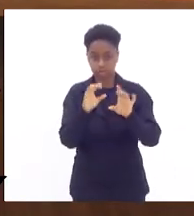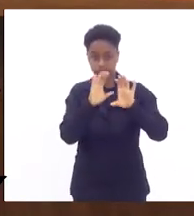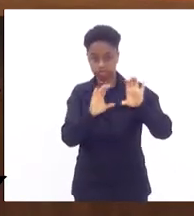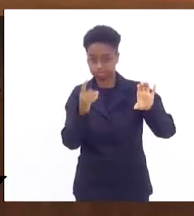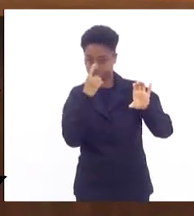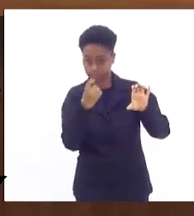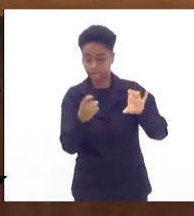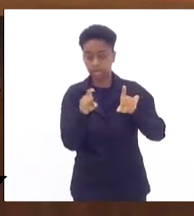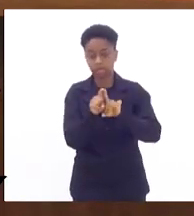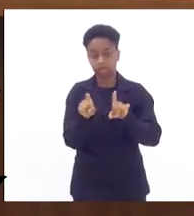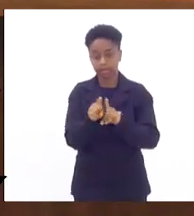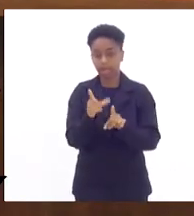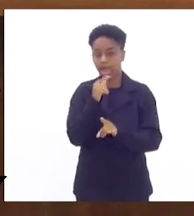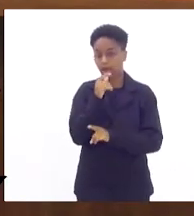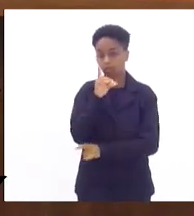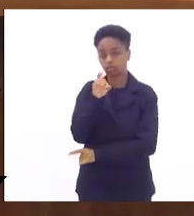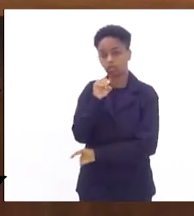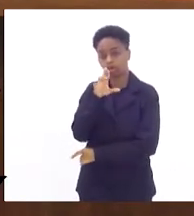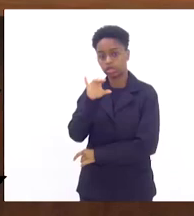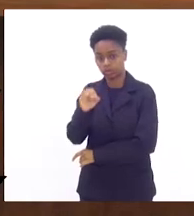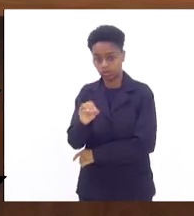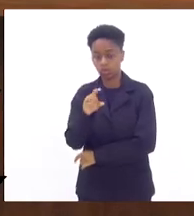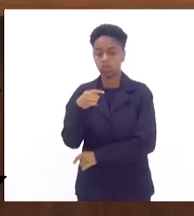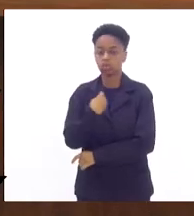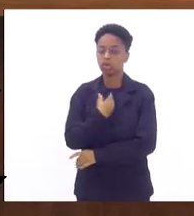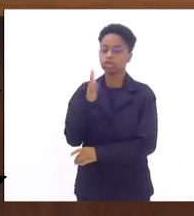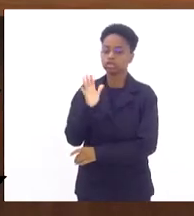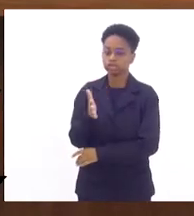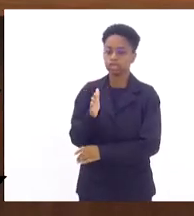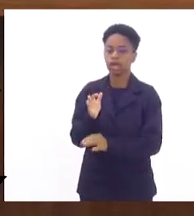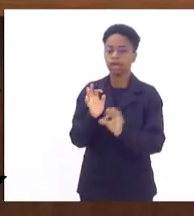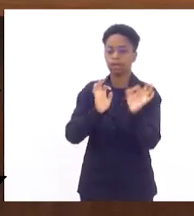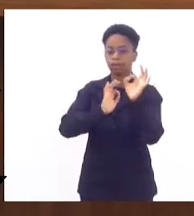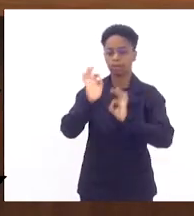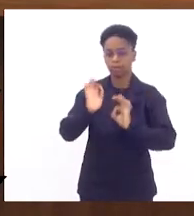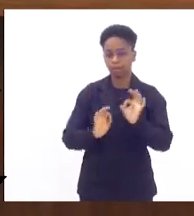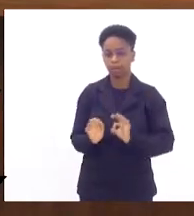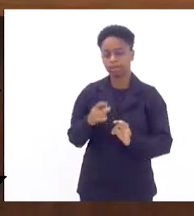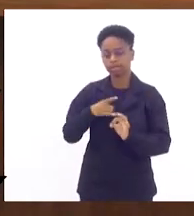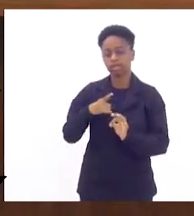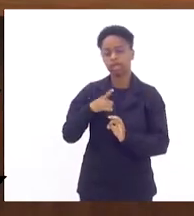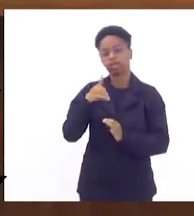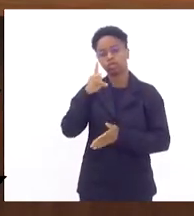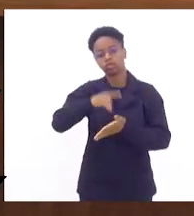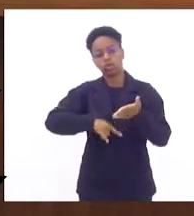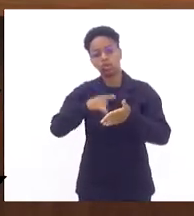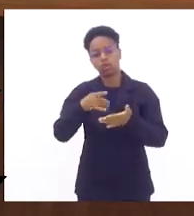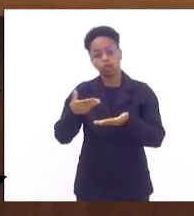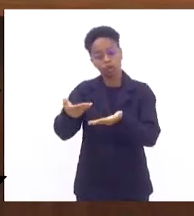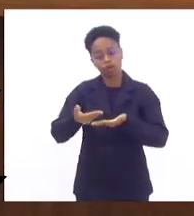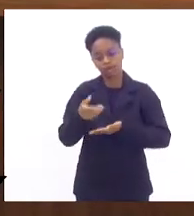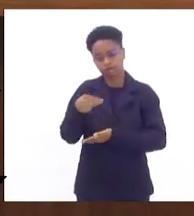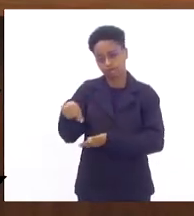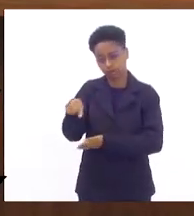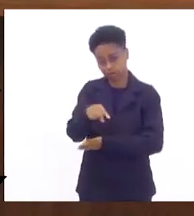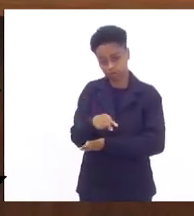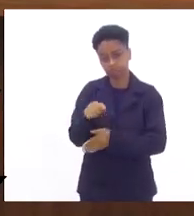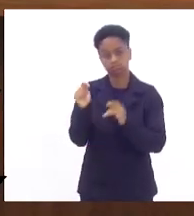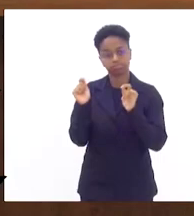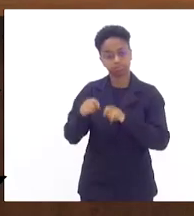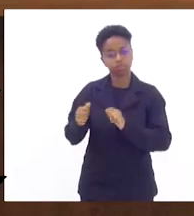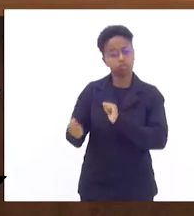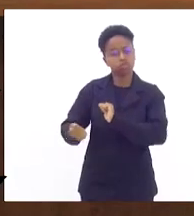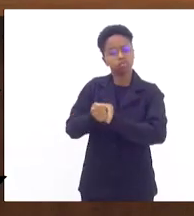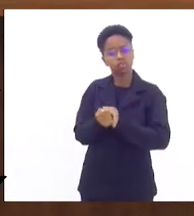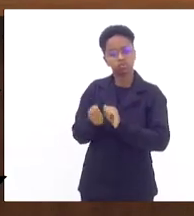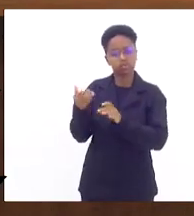da Águas do Rio, que a gente já protocolou um ofício, né, convidando os senhores para que possamos estar